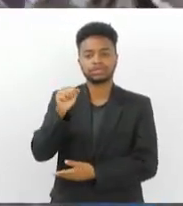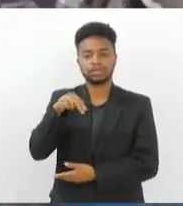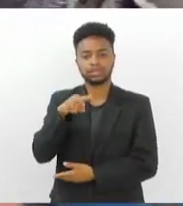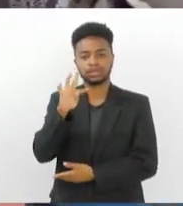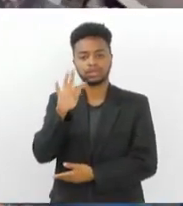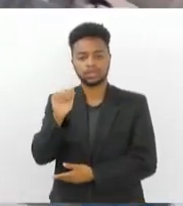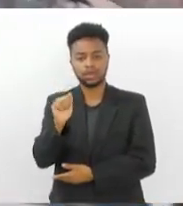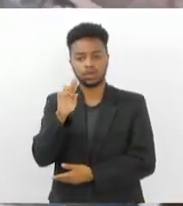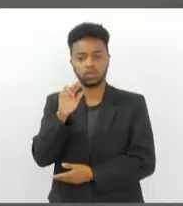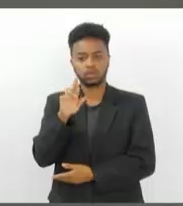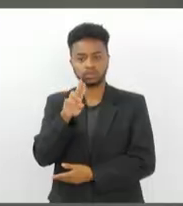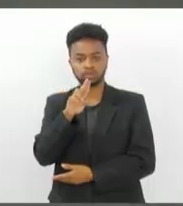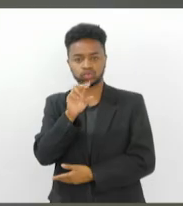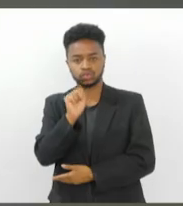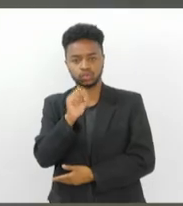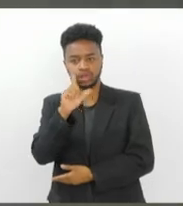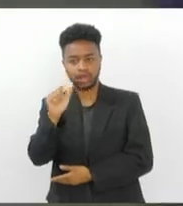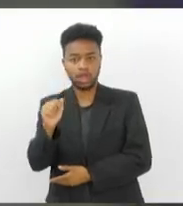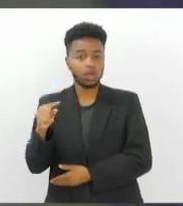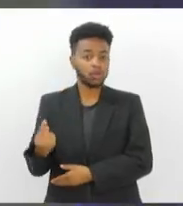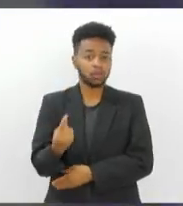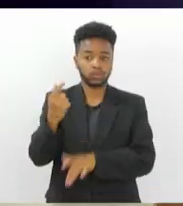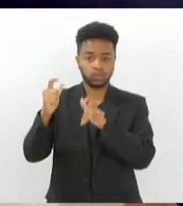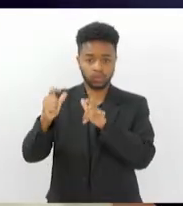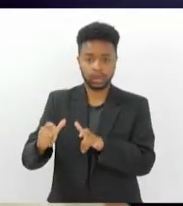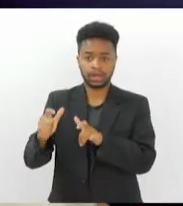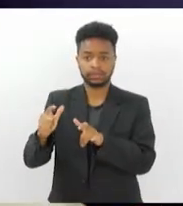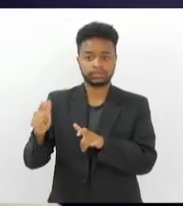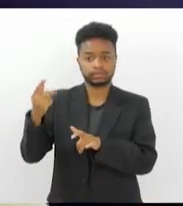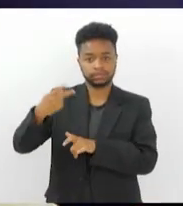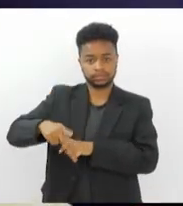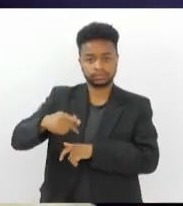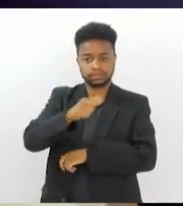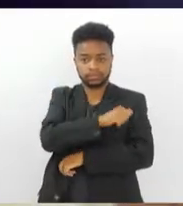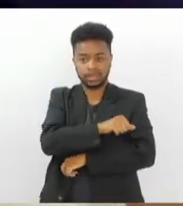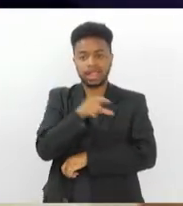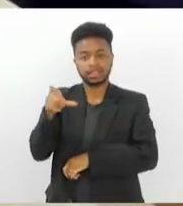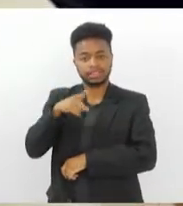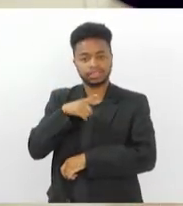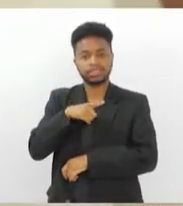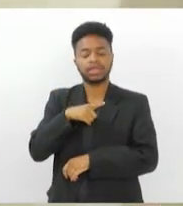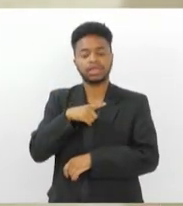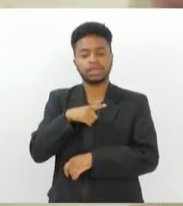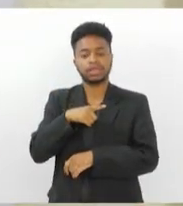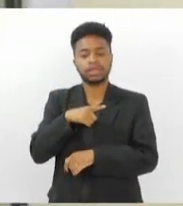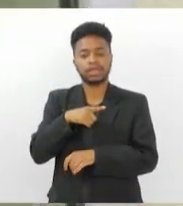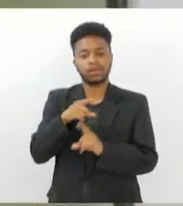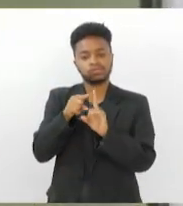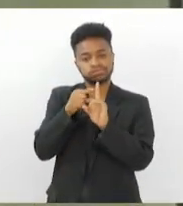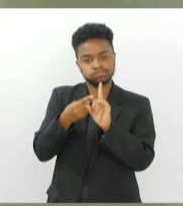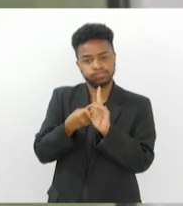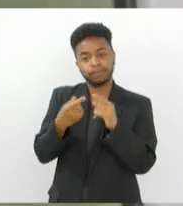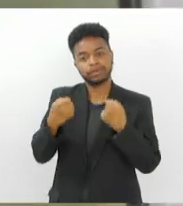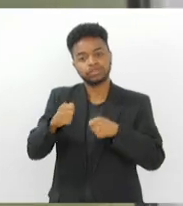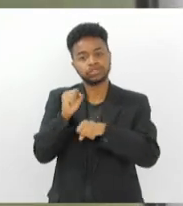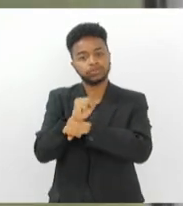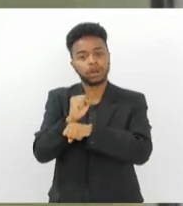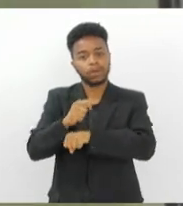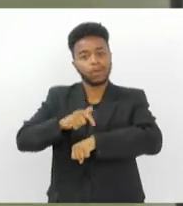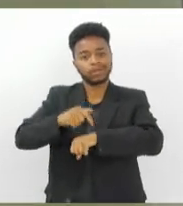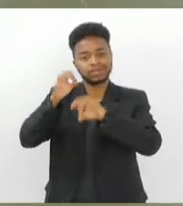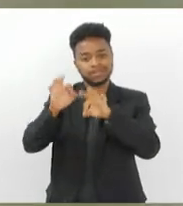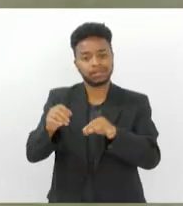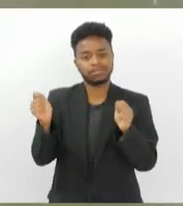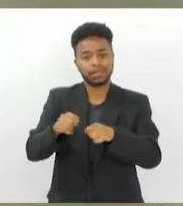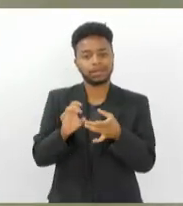gênero na região sudeste o animal estava grávido e os pesquisadores precisaram aguardar condições favoráveis do mar para soltá-lo em